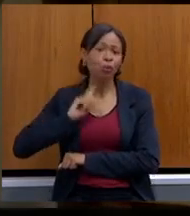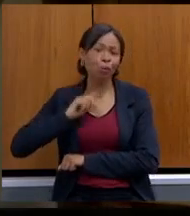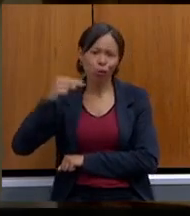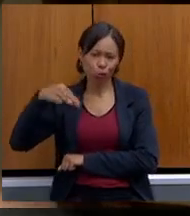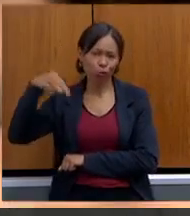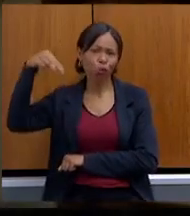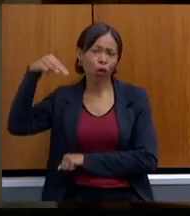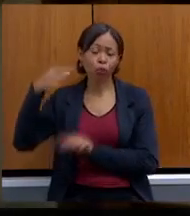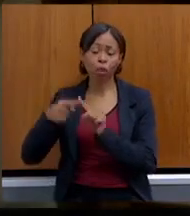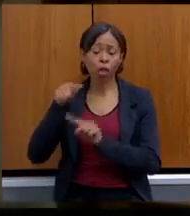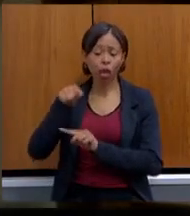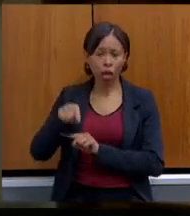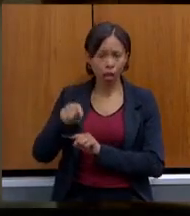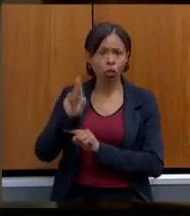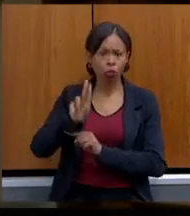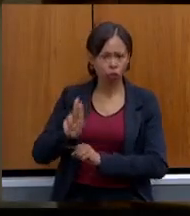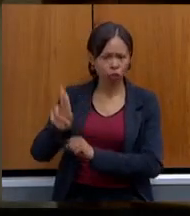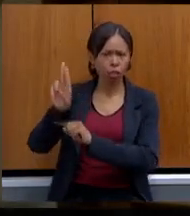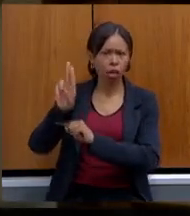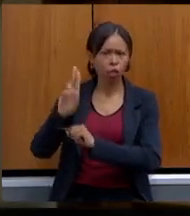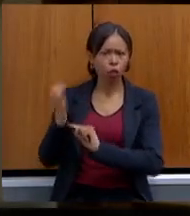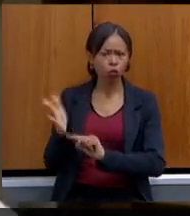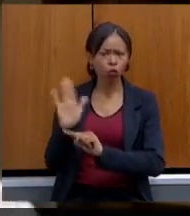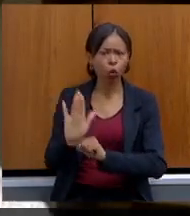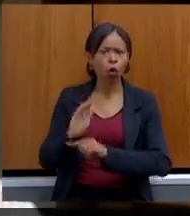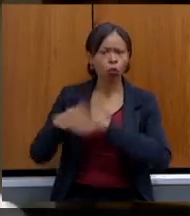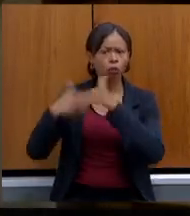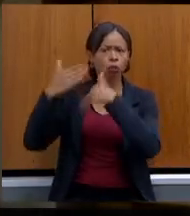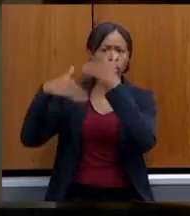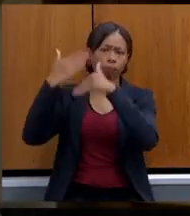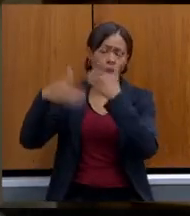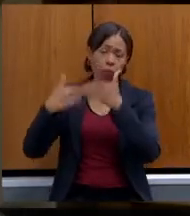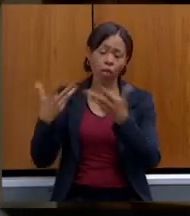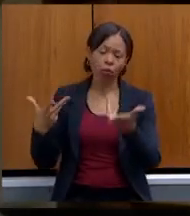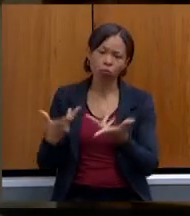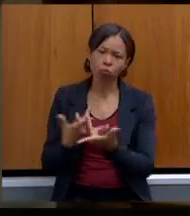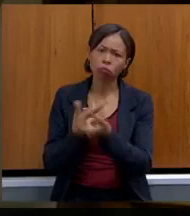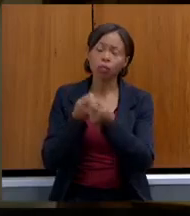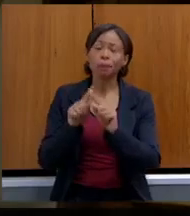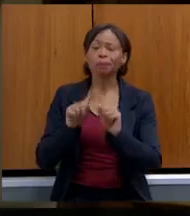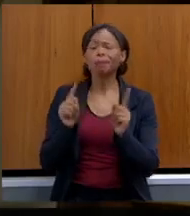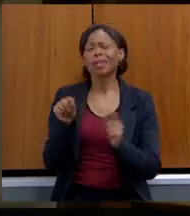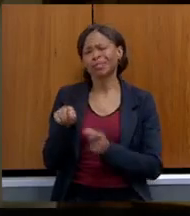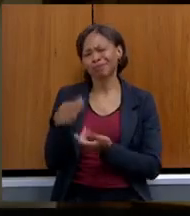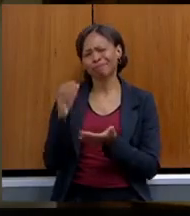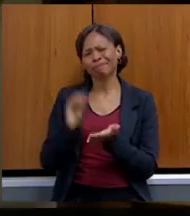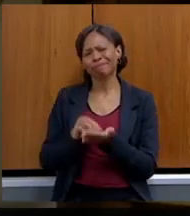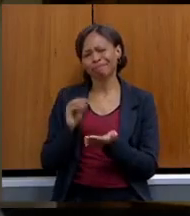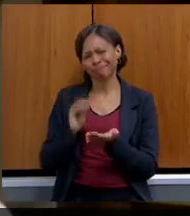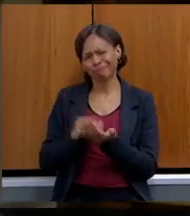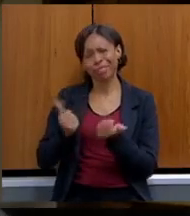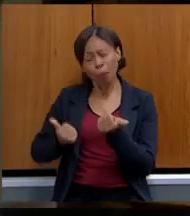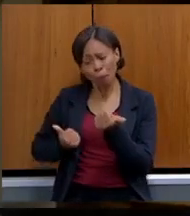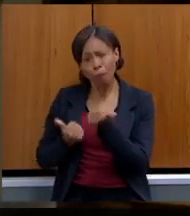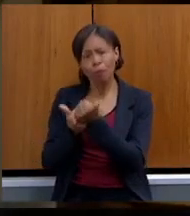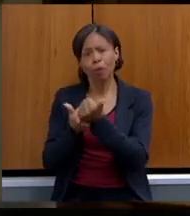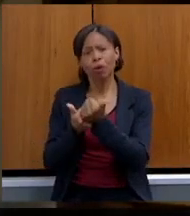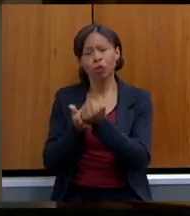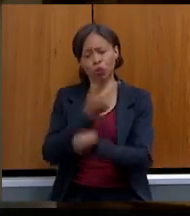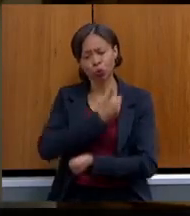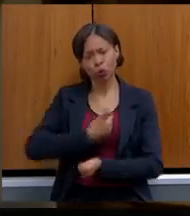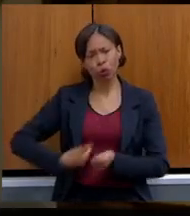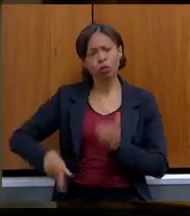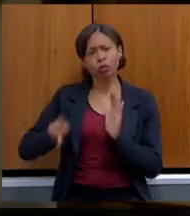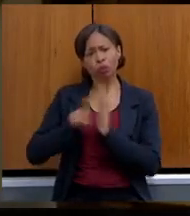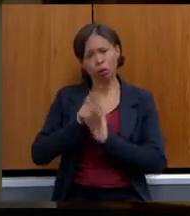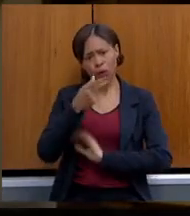qualidade é trouxe desenvolvimento Mas é uma universidade se prepara e ainda Precisa do apoio Incondicional do